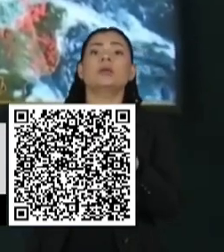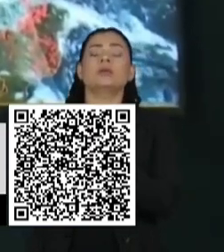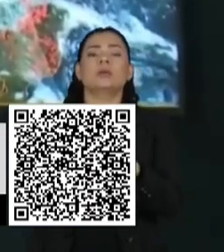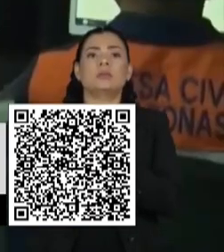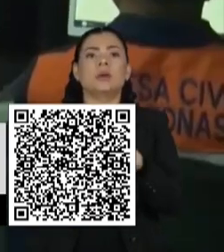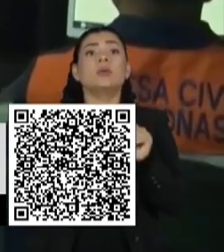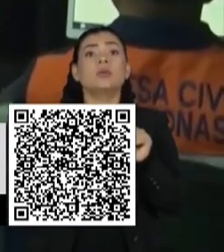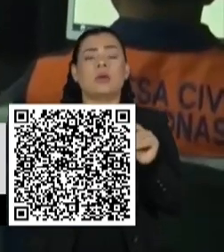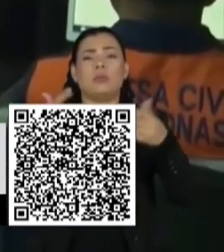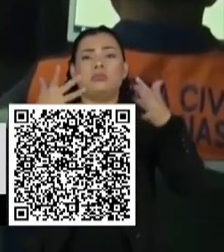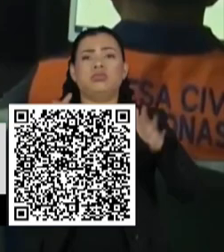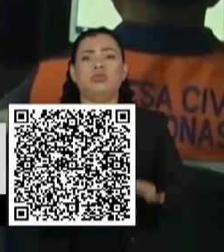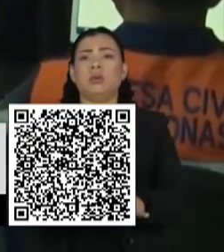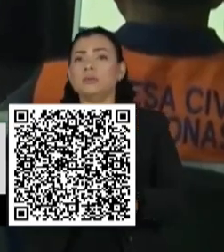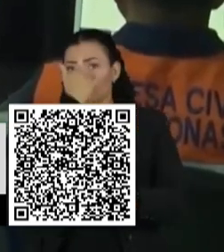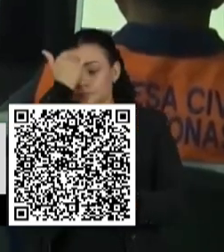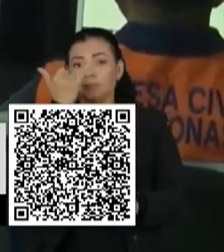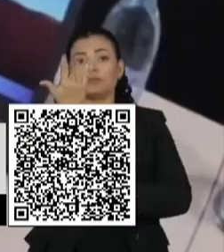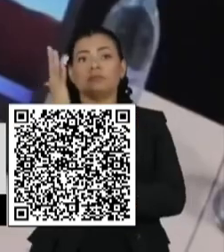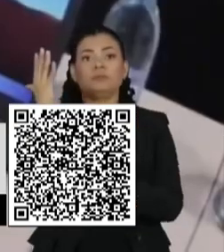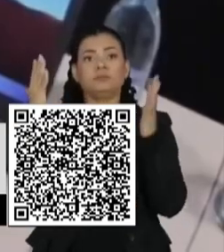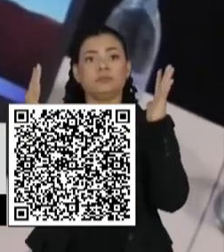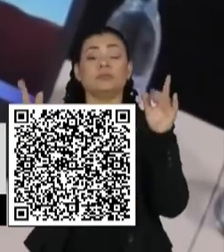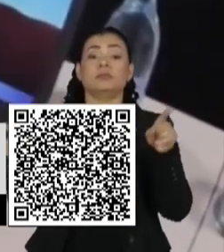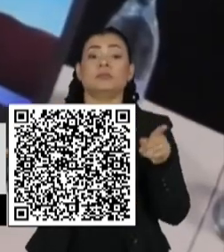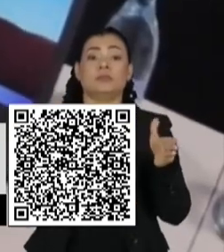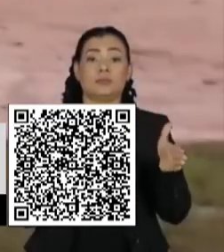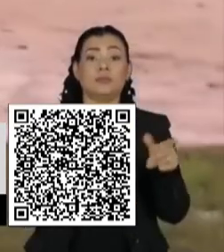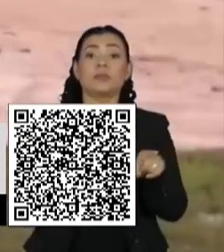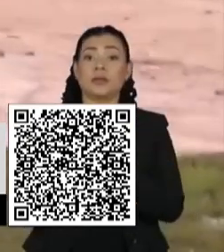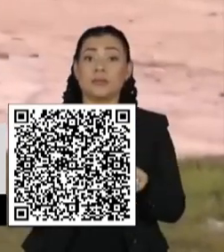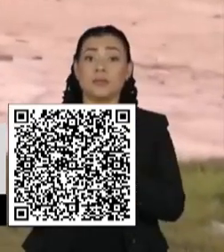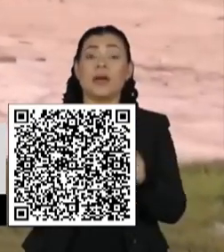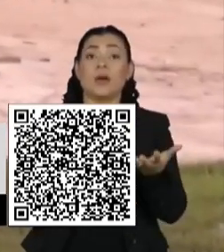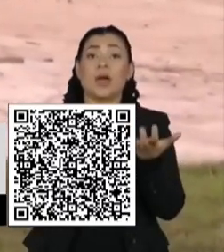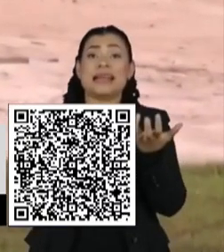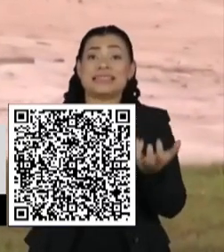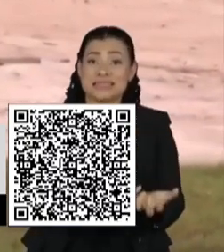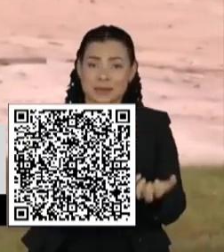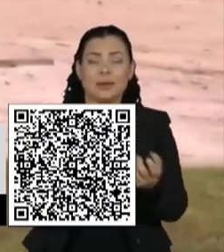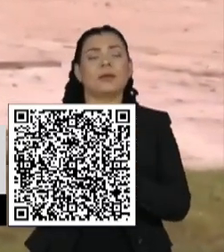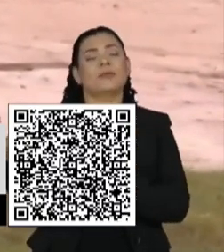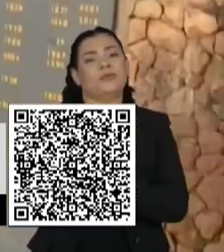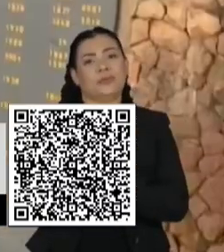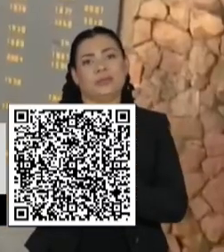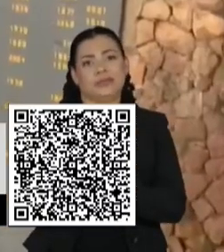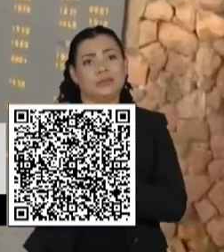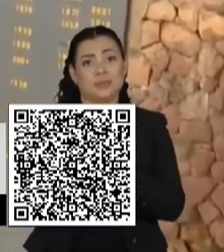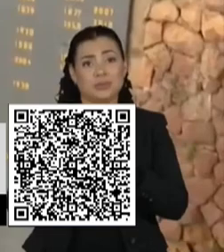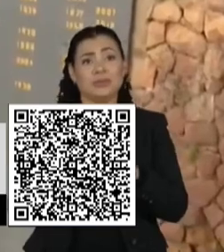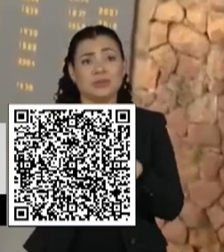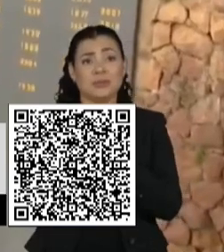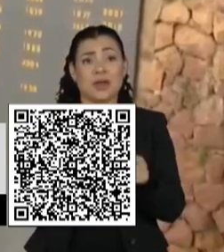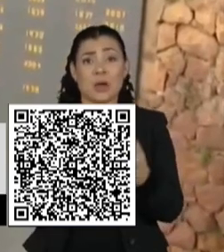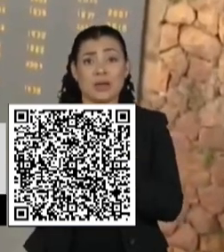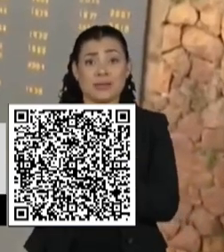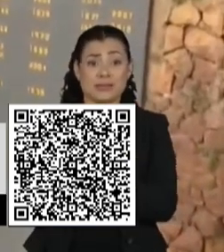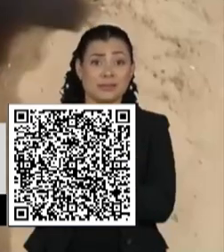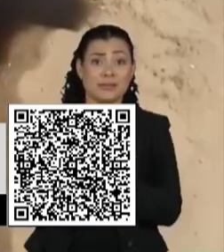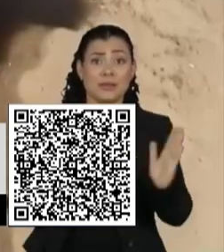e Alertas de Desastres Naturais, o CEMADEM, a seca severa que atinge a Amazônia